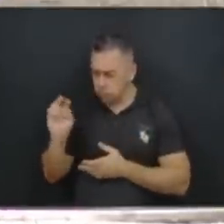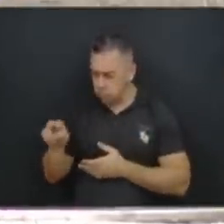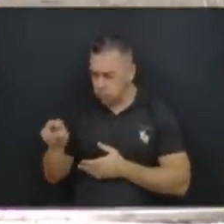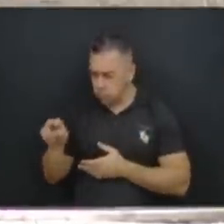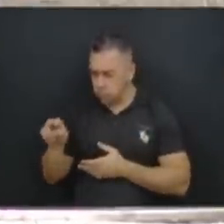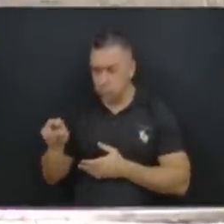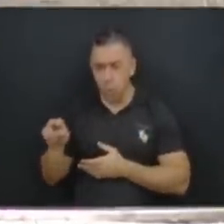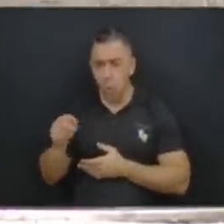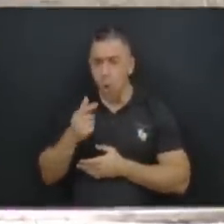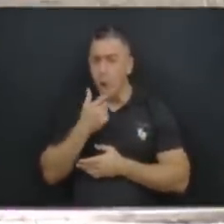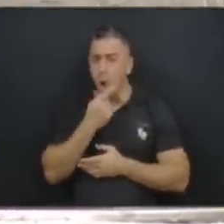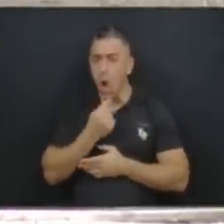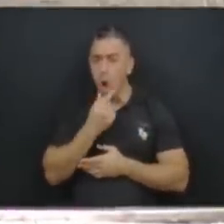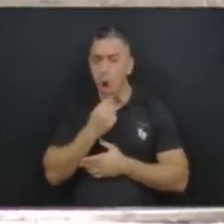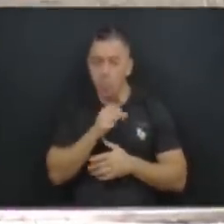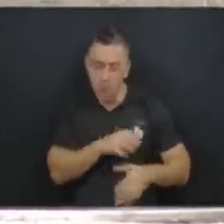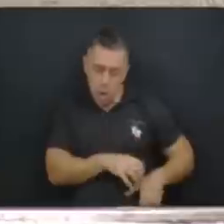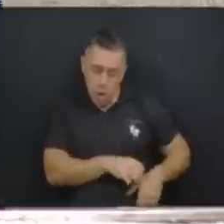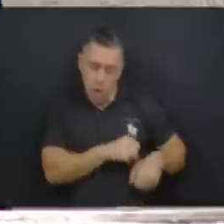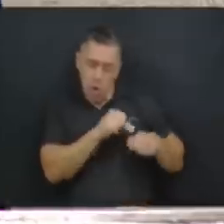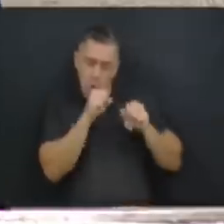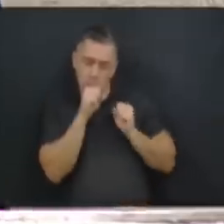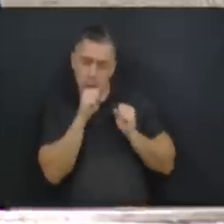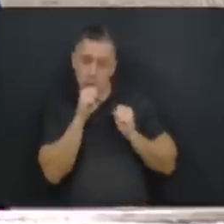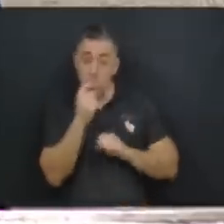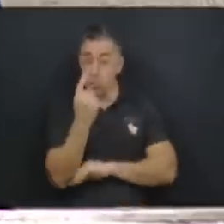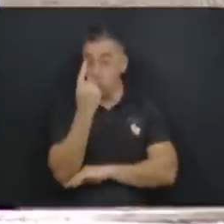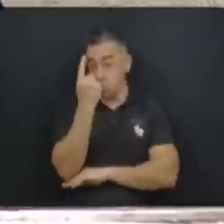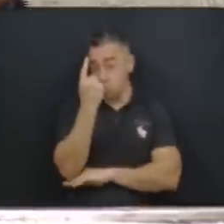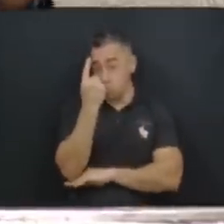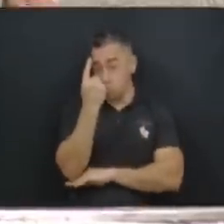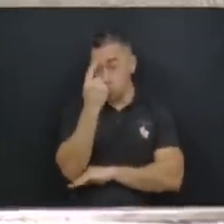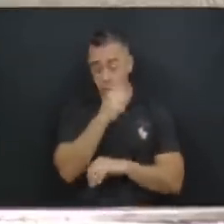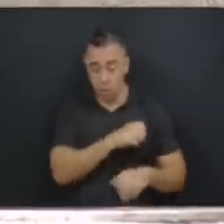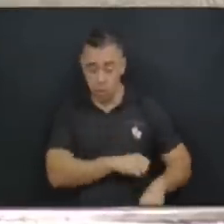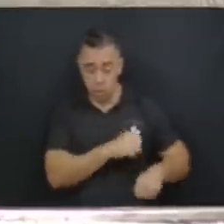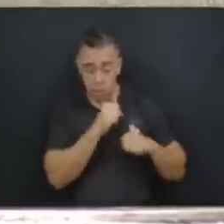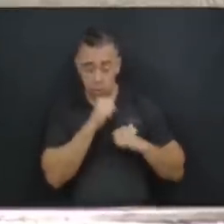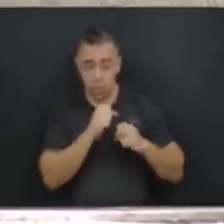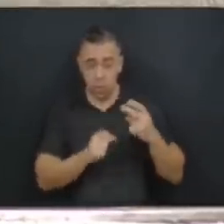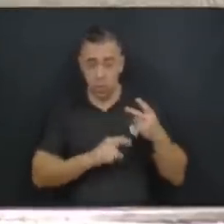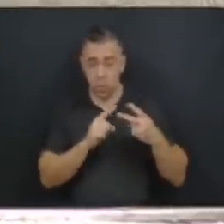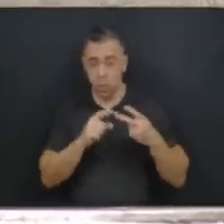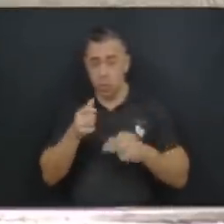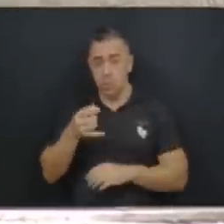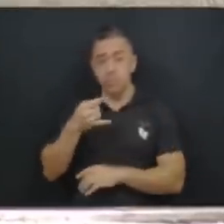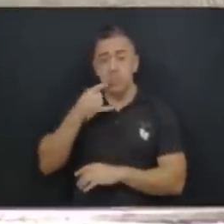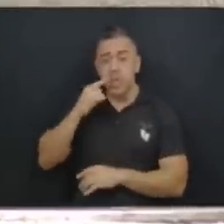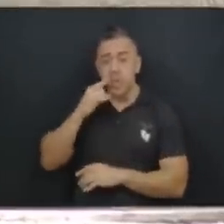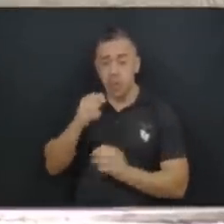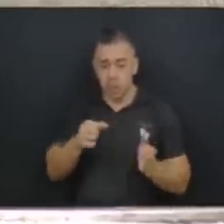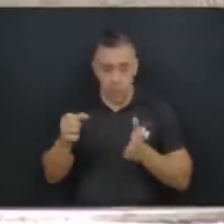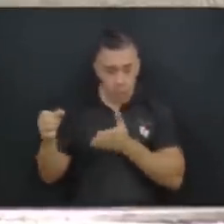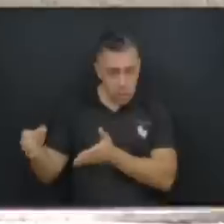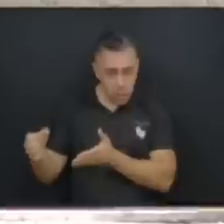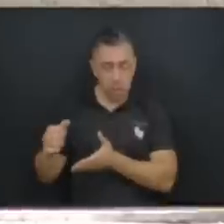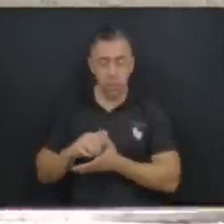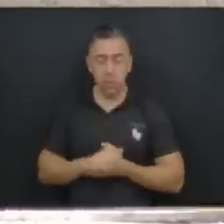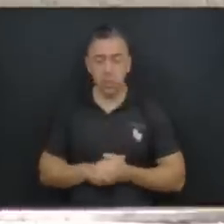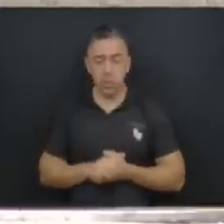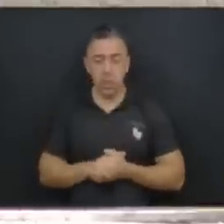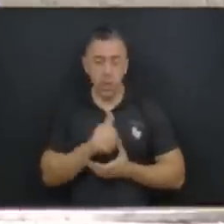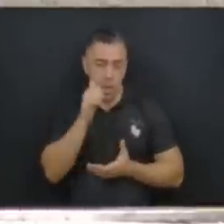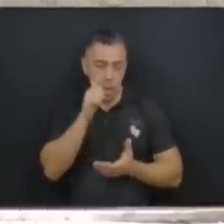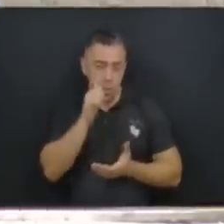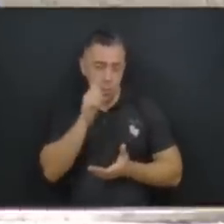o cara tava com um cobertorzinho somente uma garrafa de Cachaça do lado a